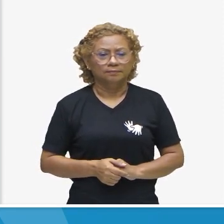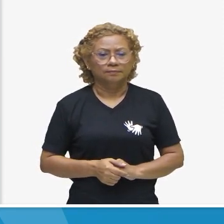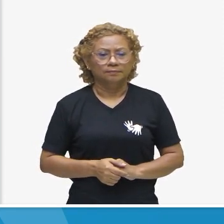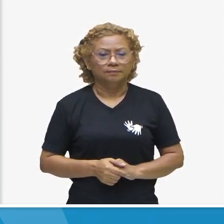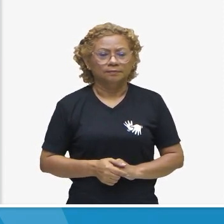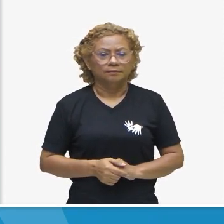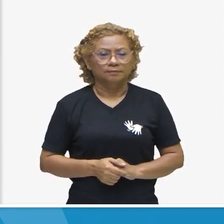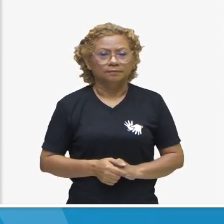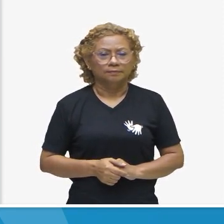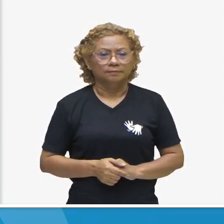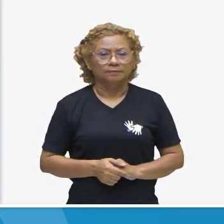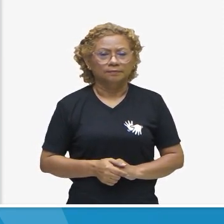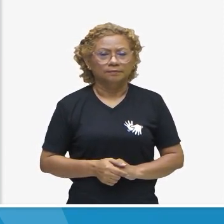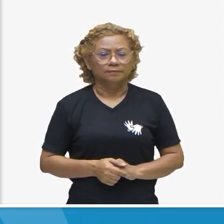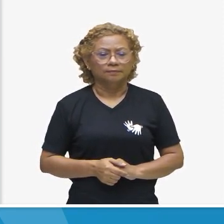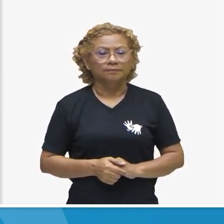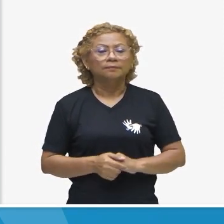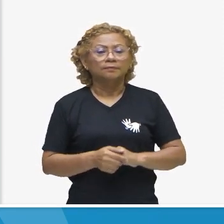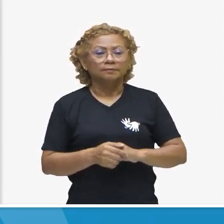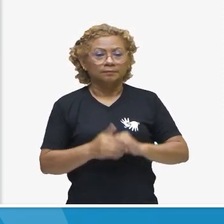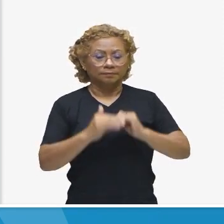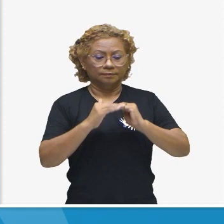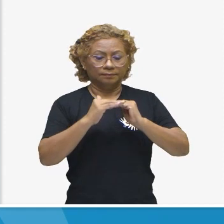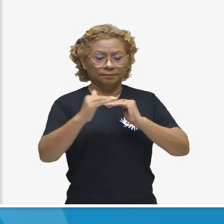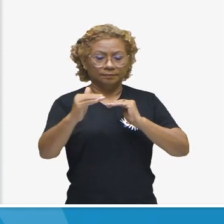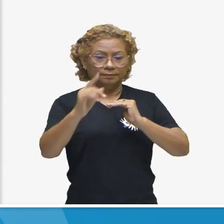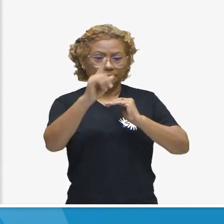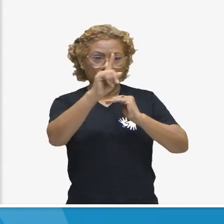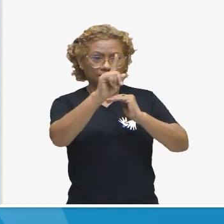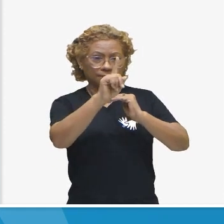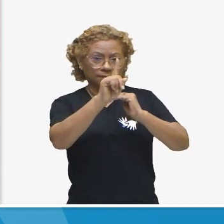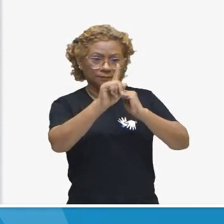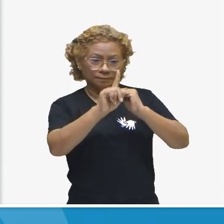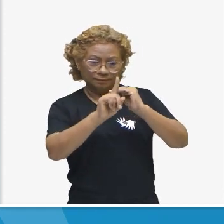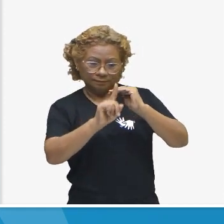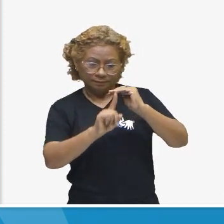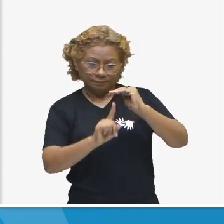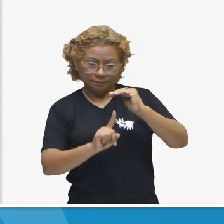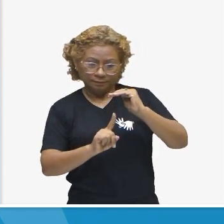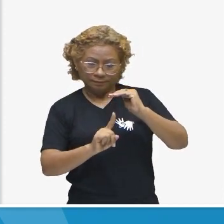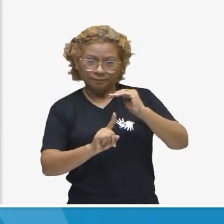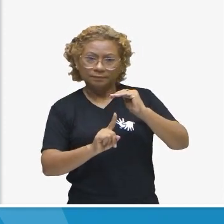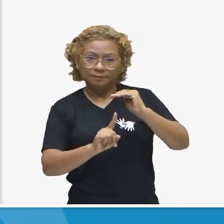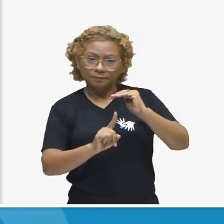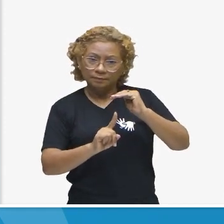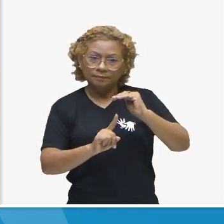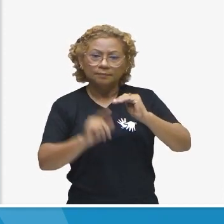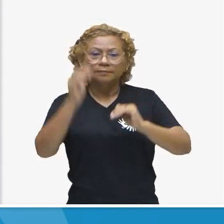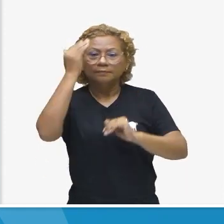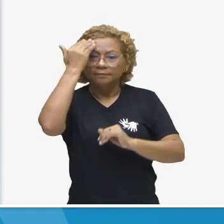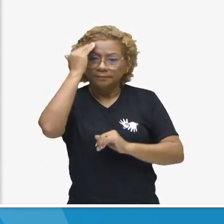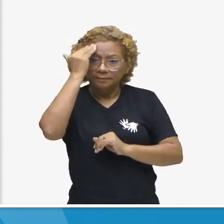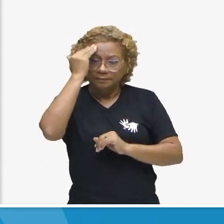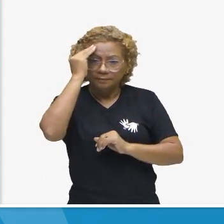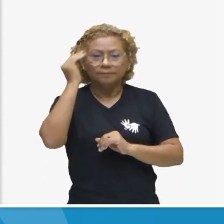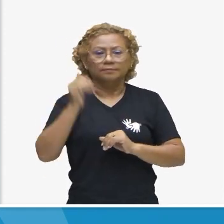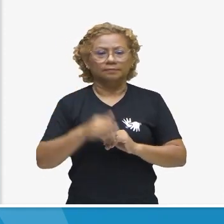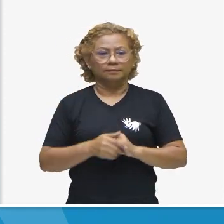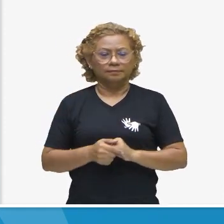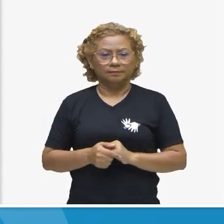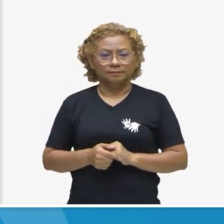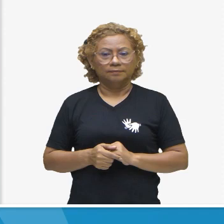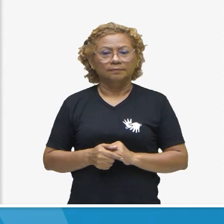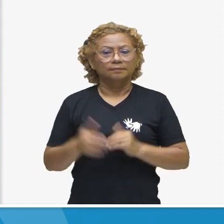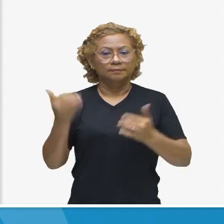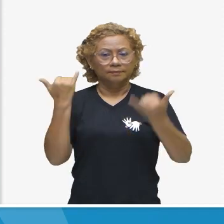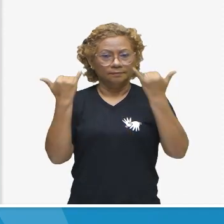a alfa e passando por A. Então, tudo isso aqui é para a gente entender que essa definição, ela nos diz o